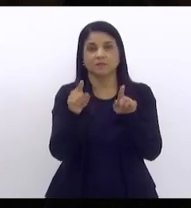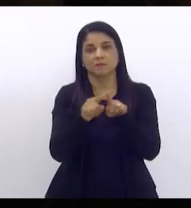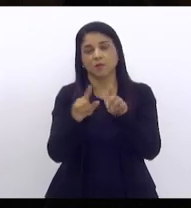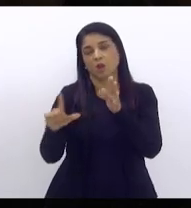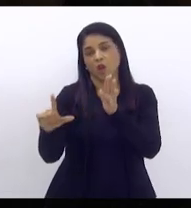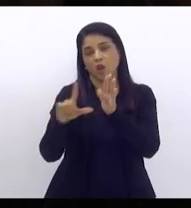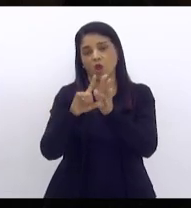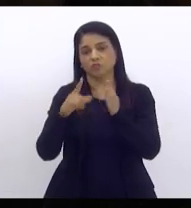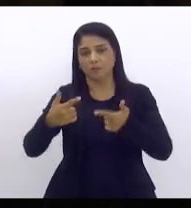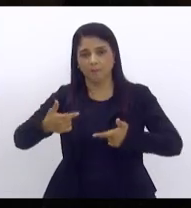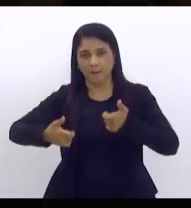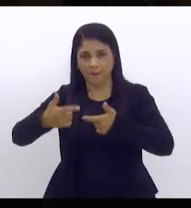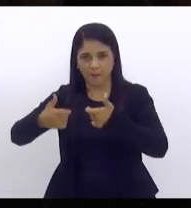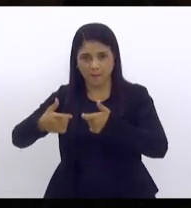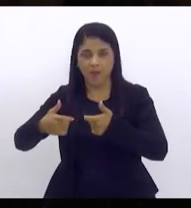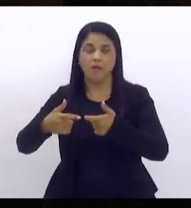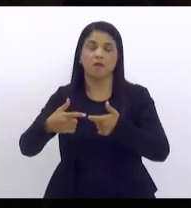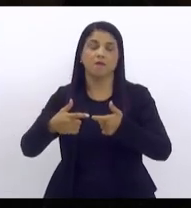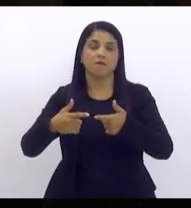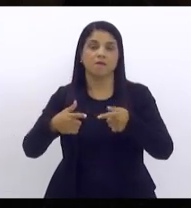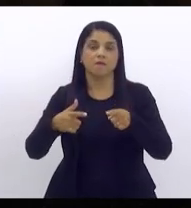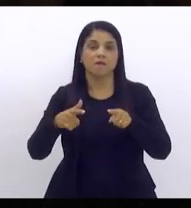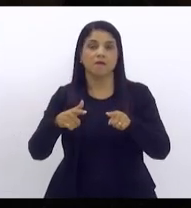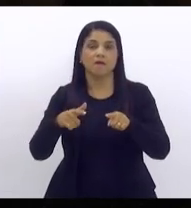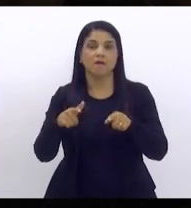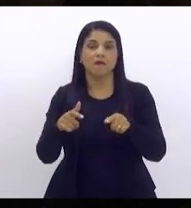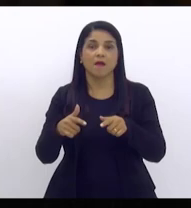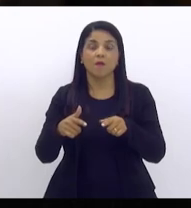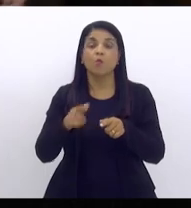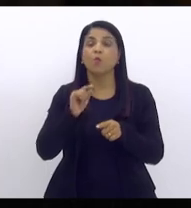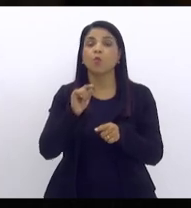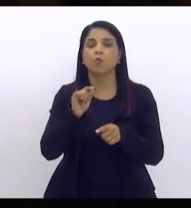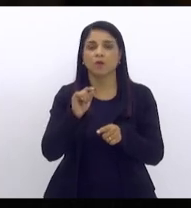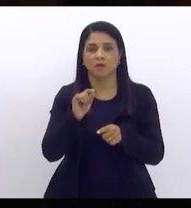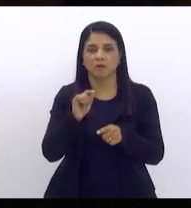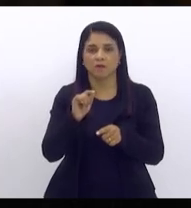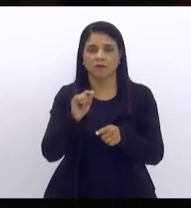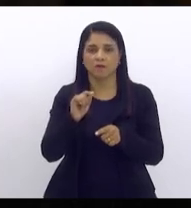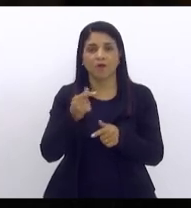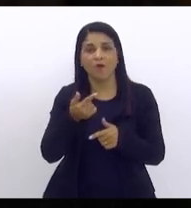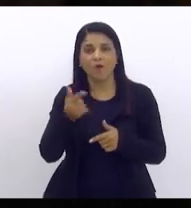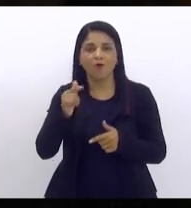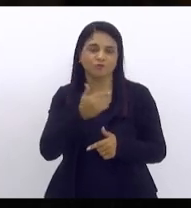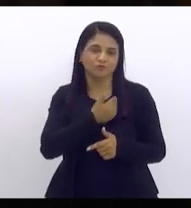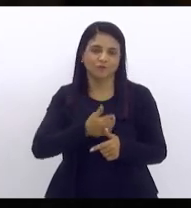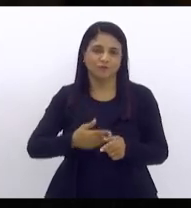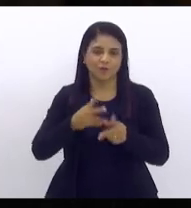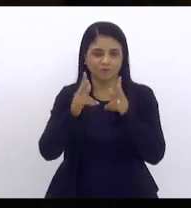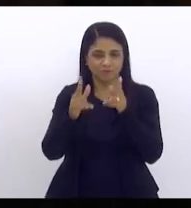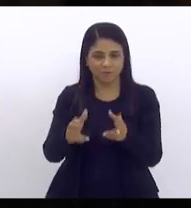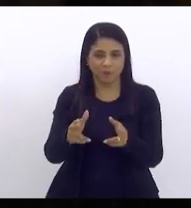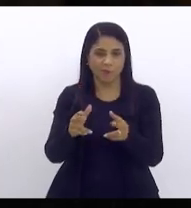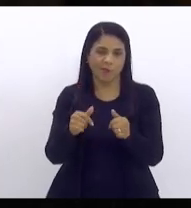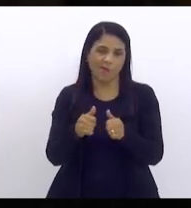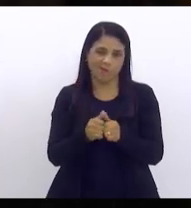de confronto que tem sido a grande aposta de tantos outros governos que passaram pelo Rio de Janeiro. Uma